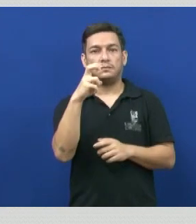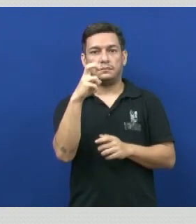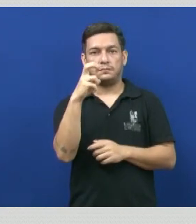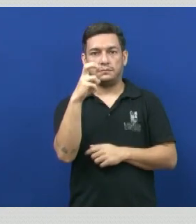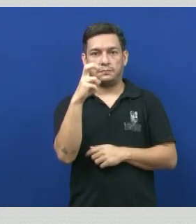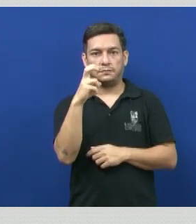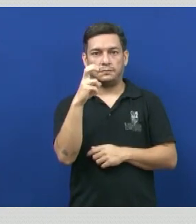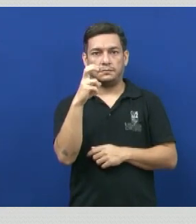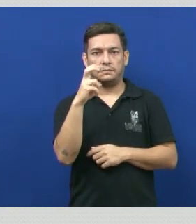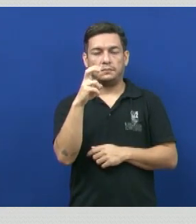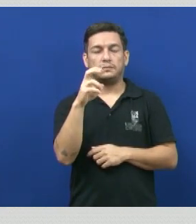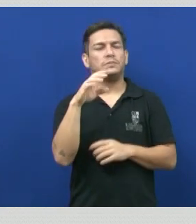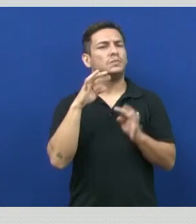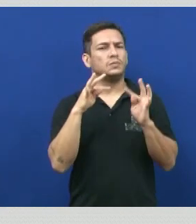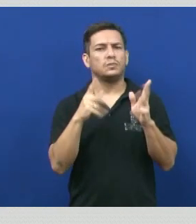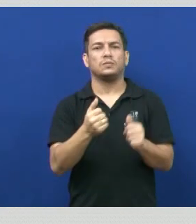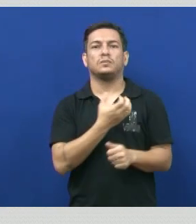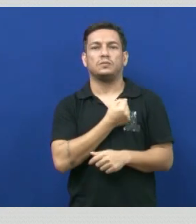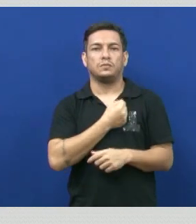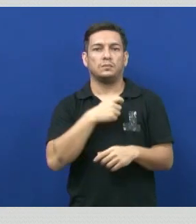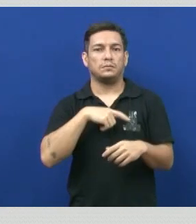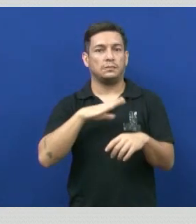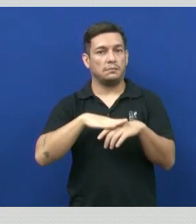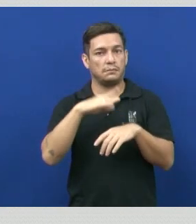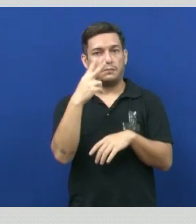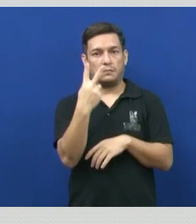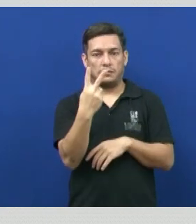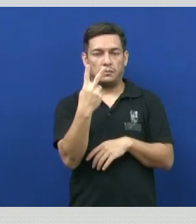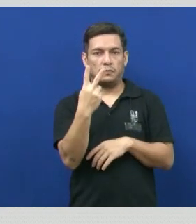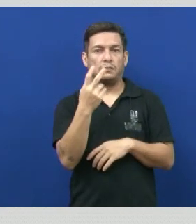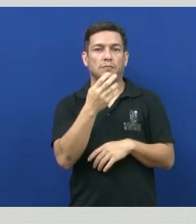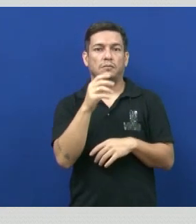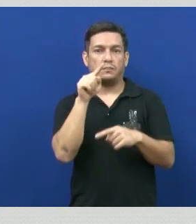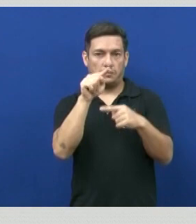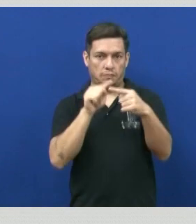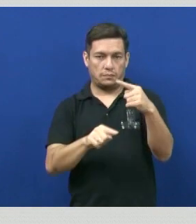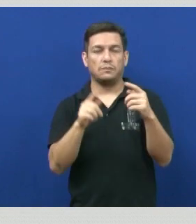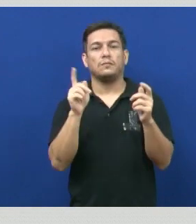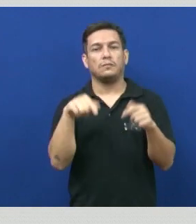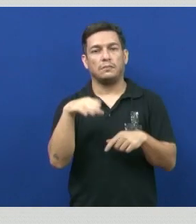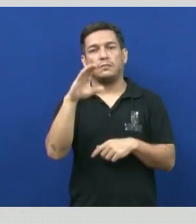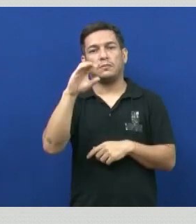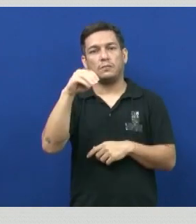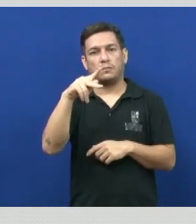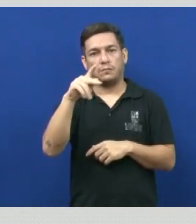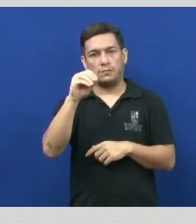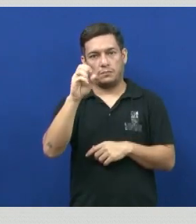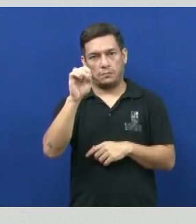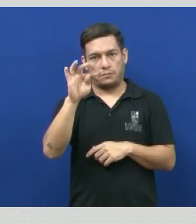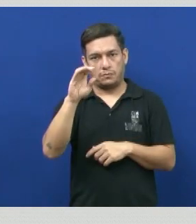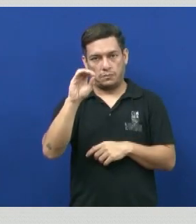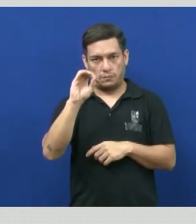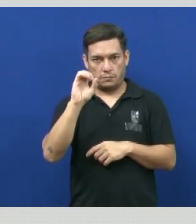divisores. Todo número que tem mais de 2, eu digo que ele é composto, tá bom?